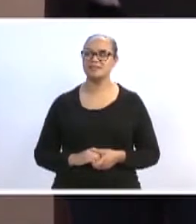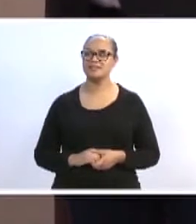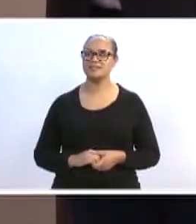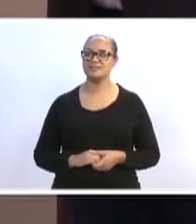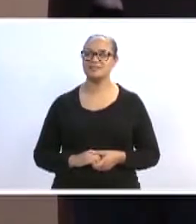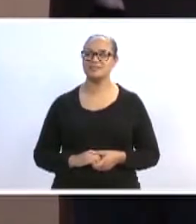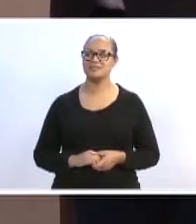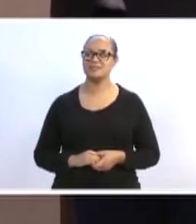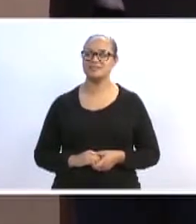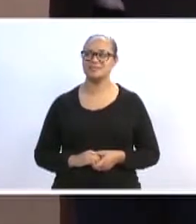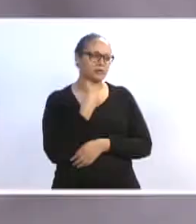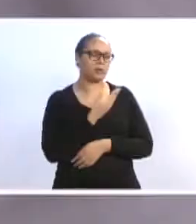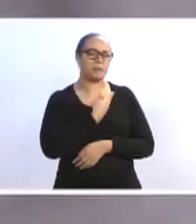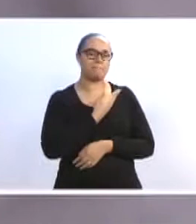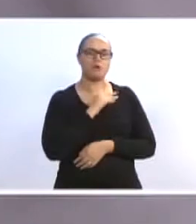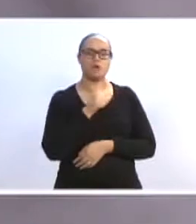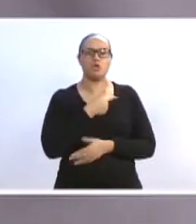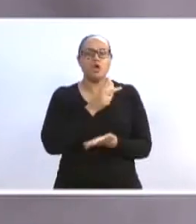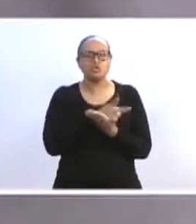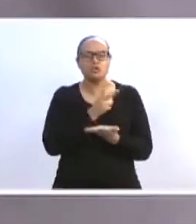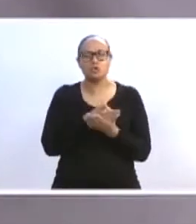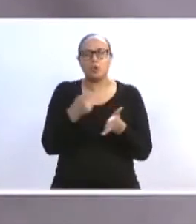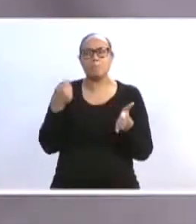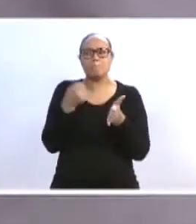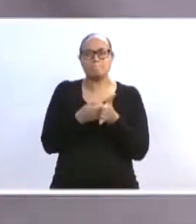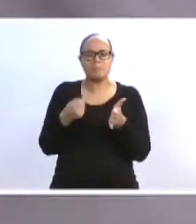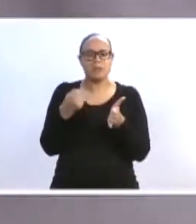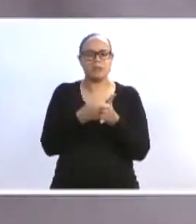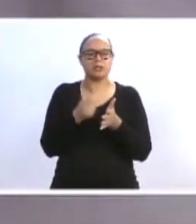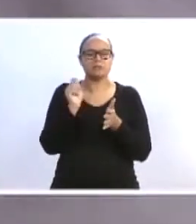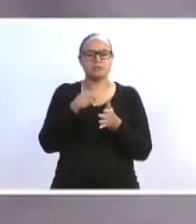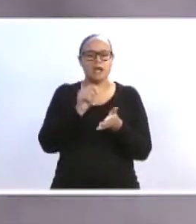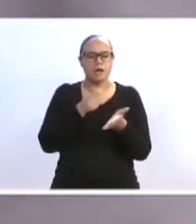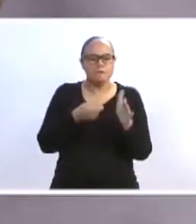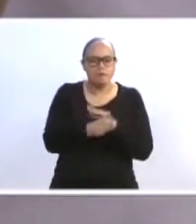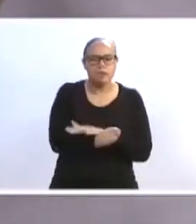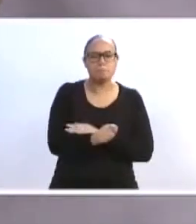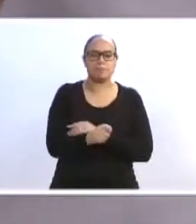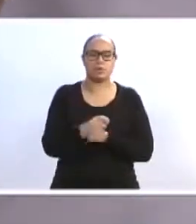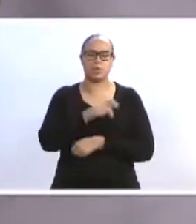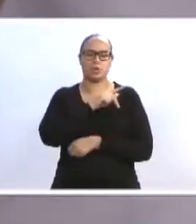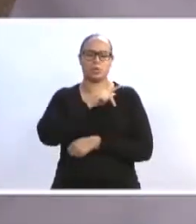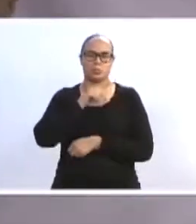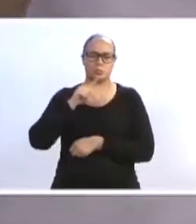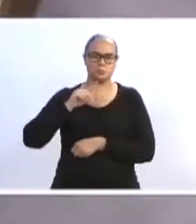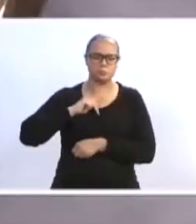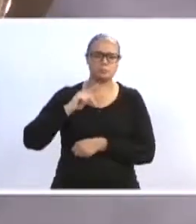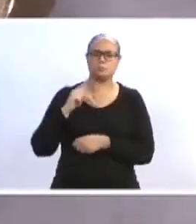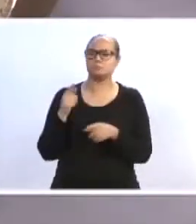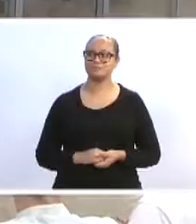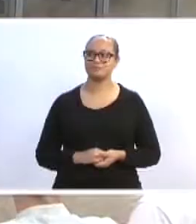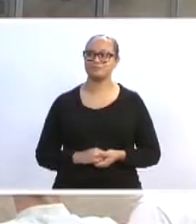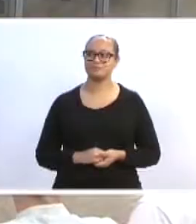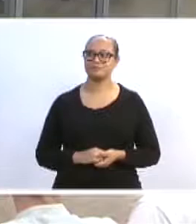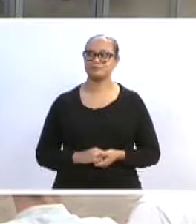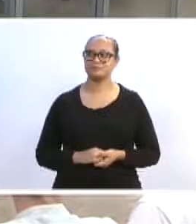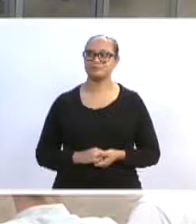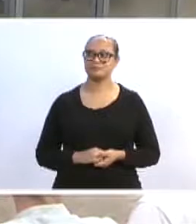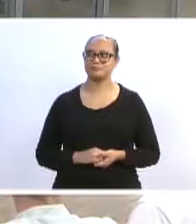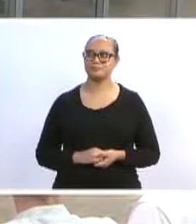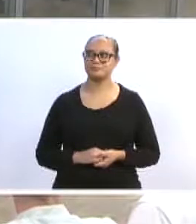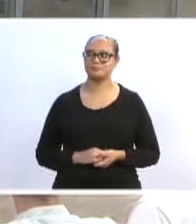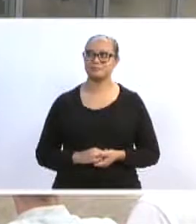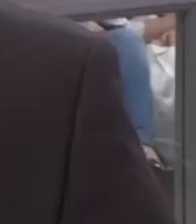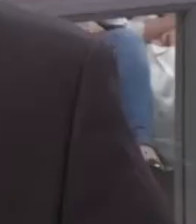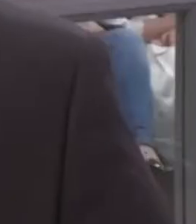a cidade de Blumenau no Brasil e no mundo da modalidade de jiu-jitsu, obtendo